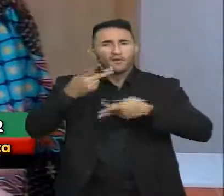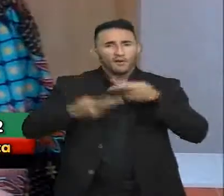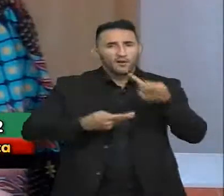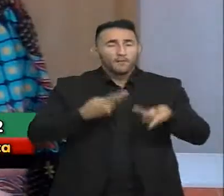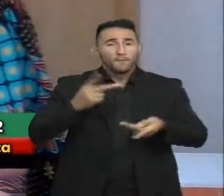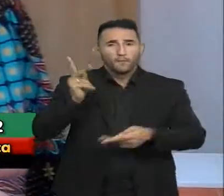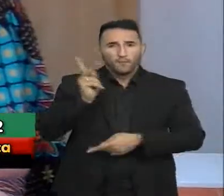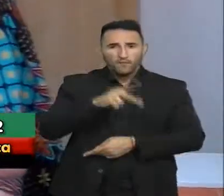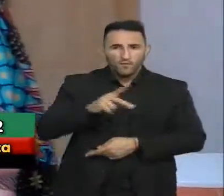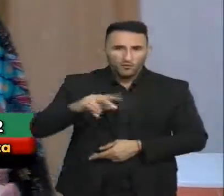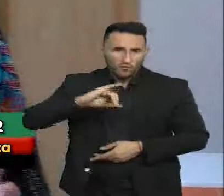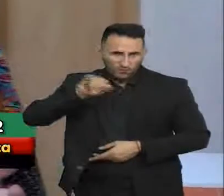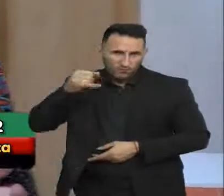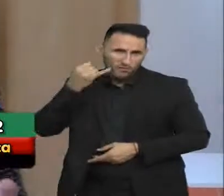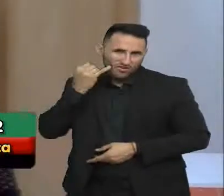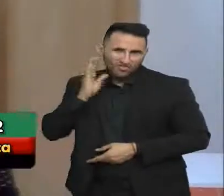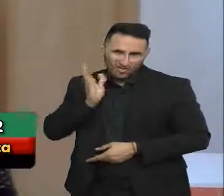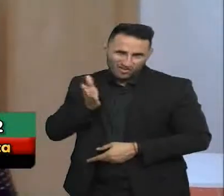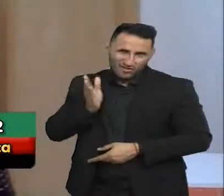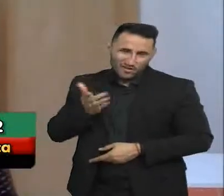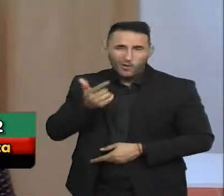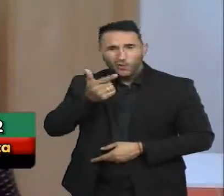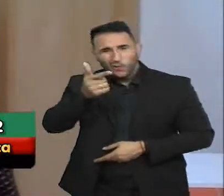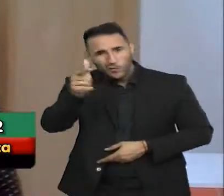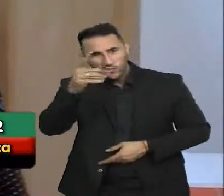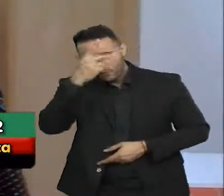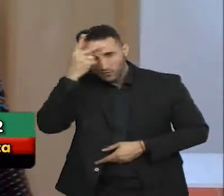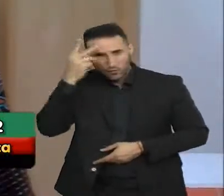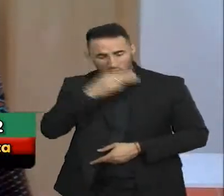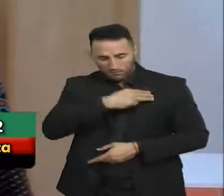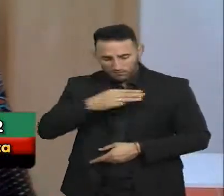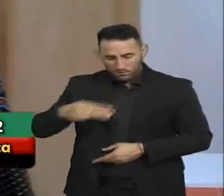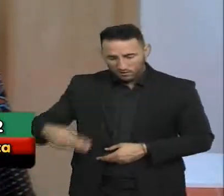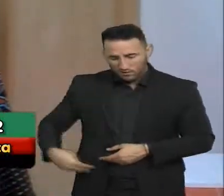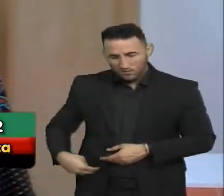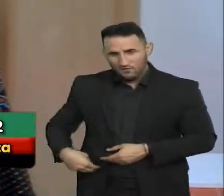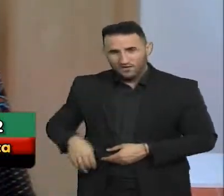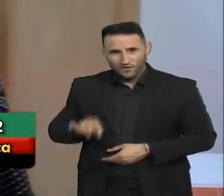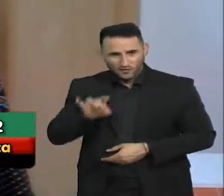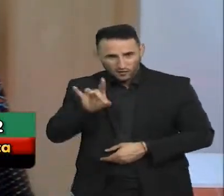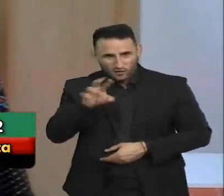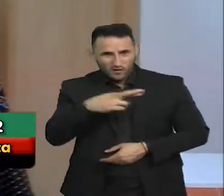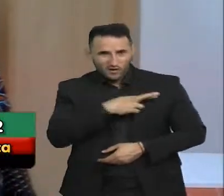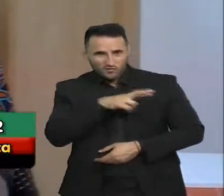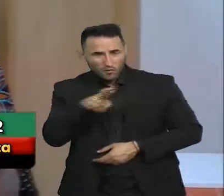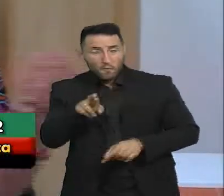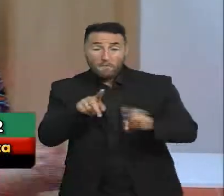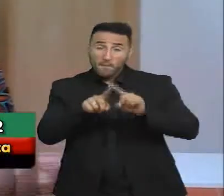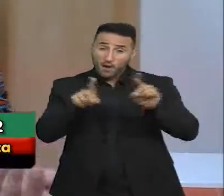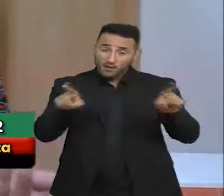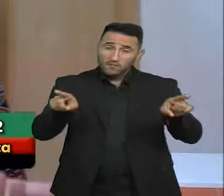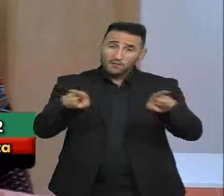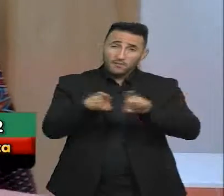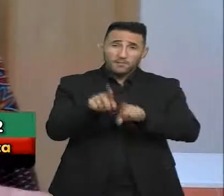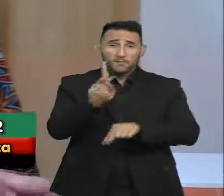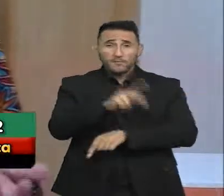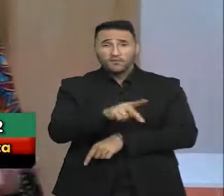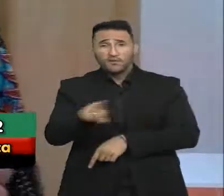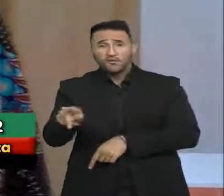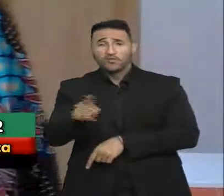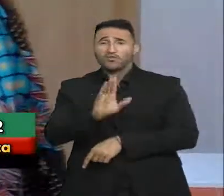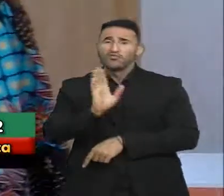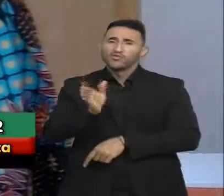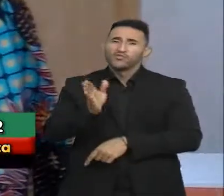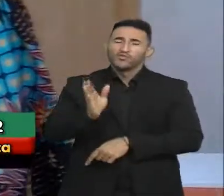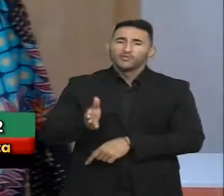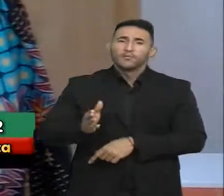como professora, e nós temos outros mestres aqui, não só mestres religiosos, mas professores. E aí